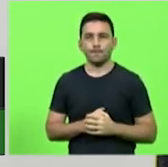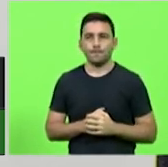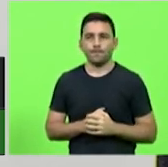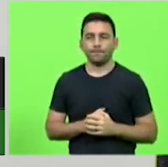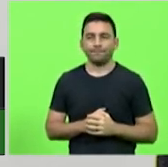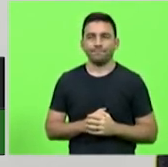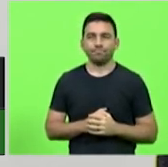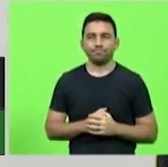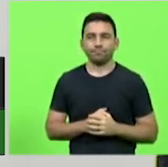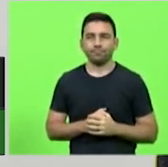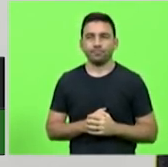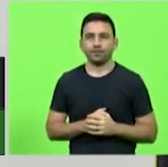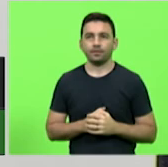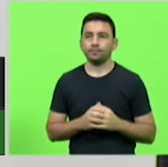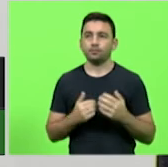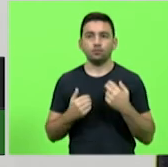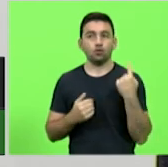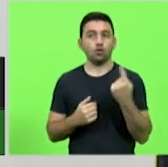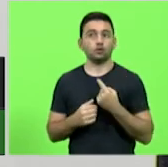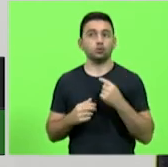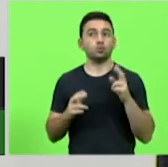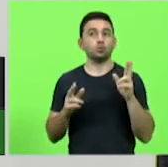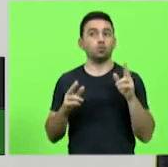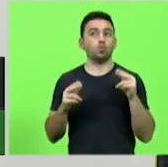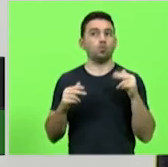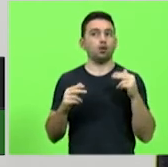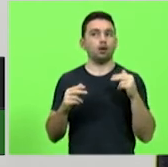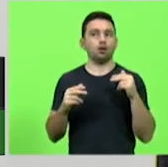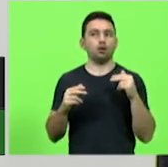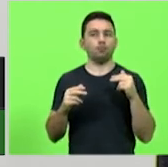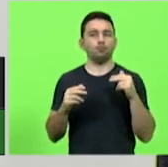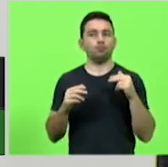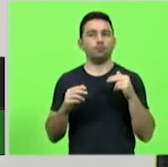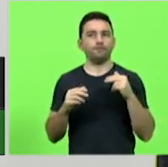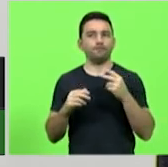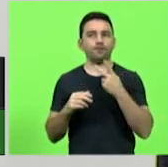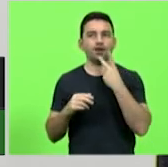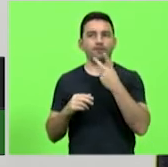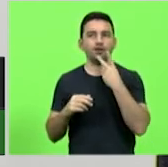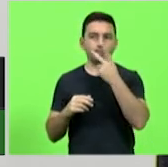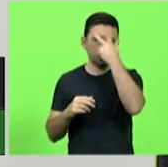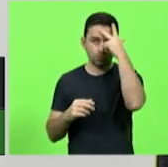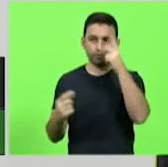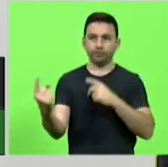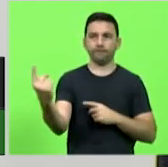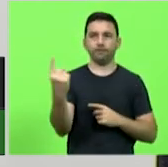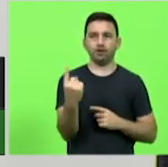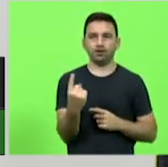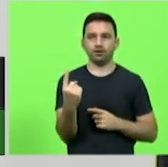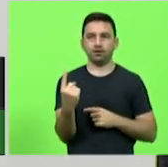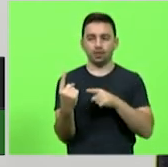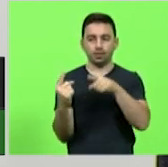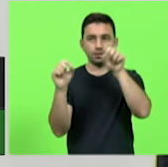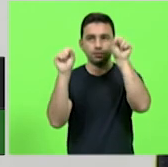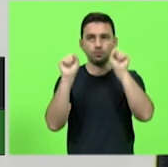mas nunca colocamos palavra na boca dos que vieram testemunhar,